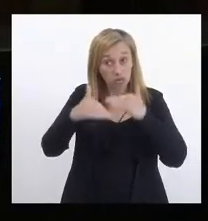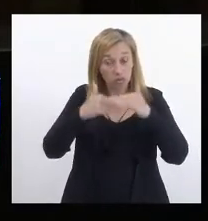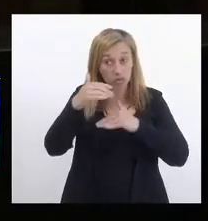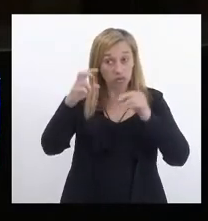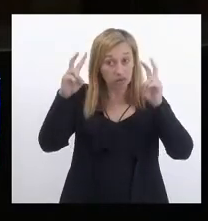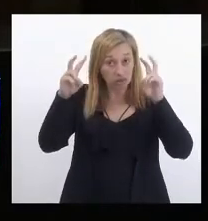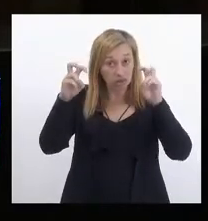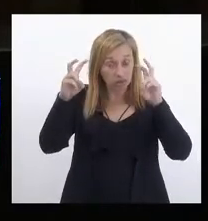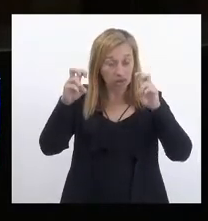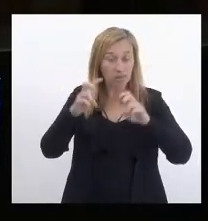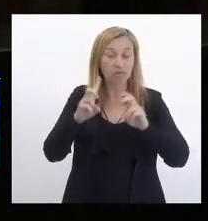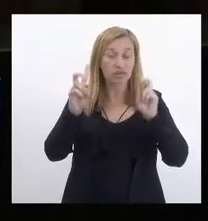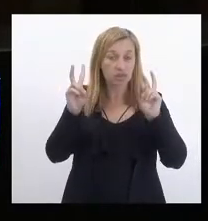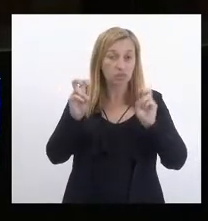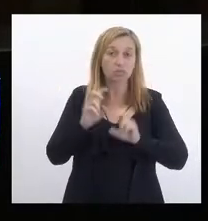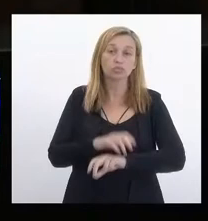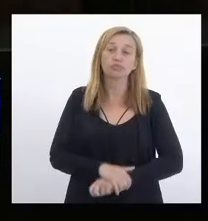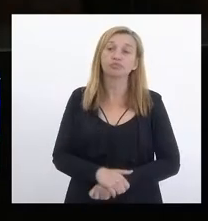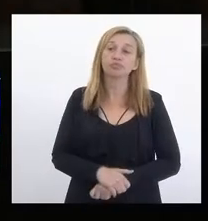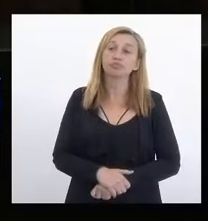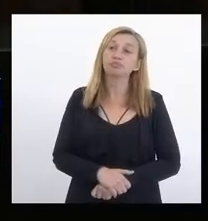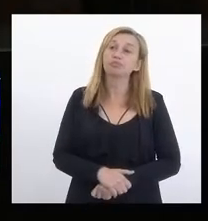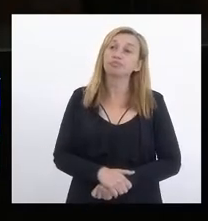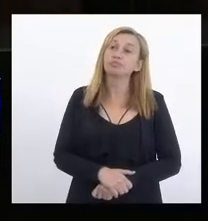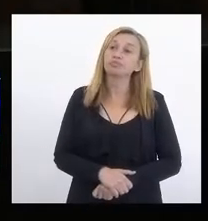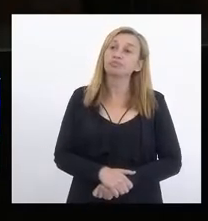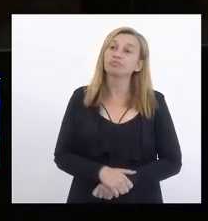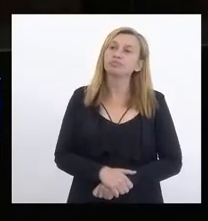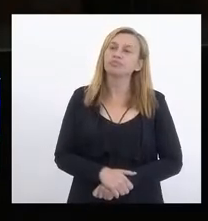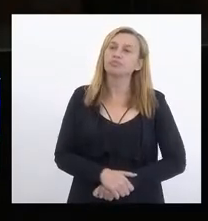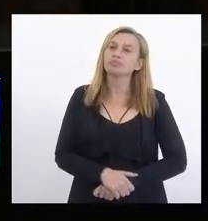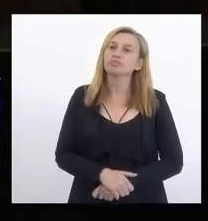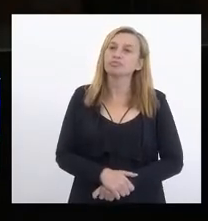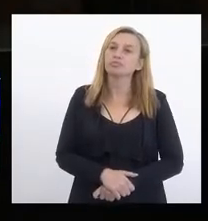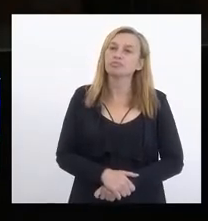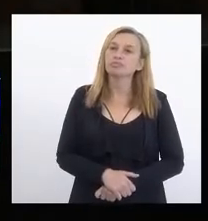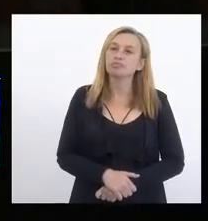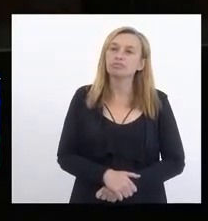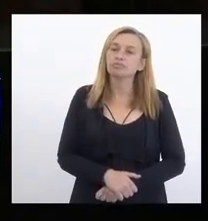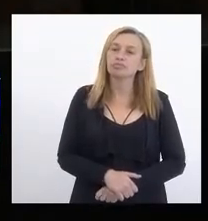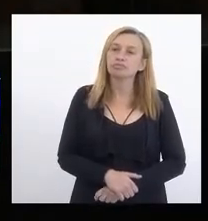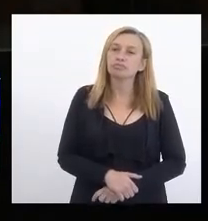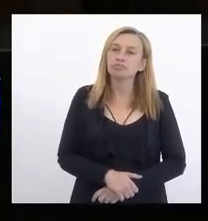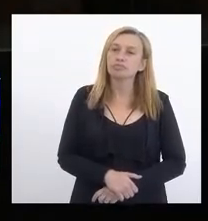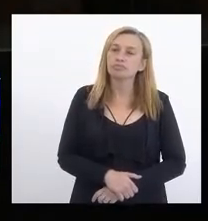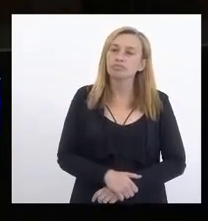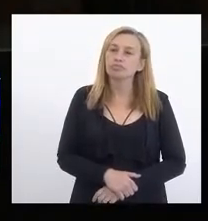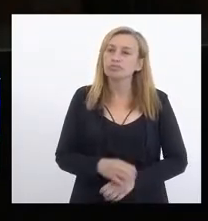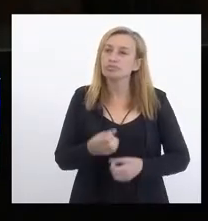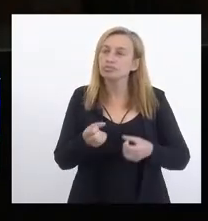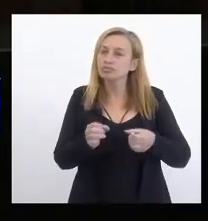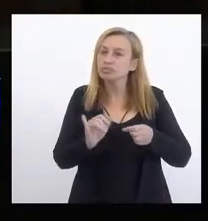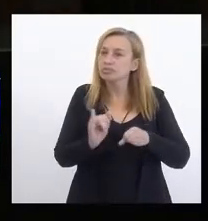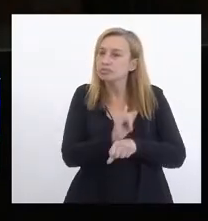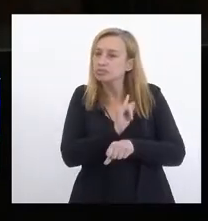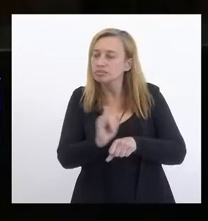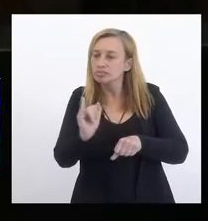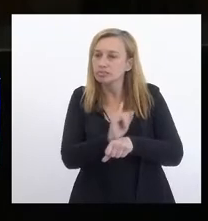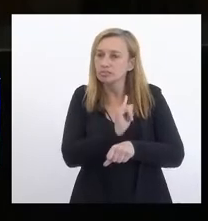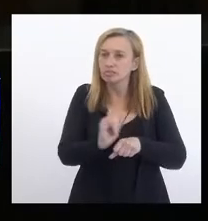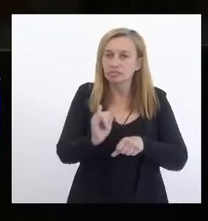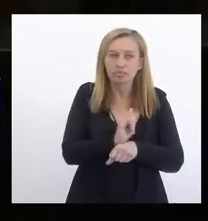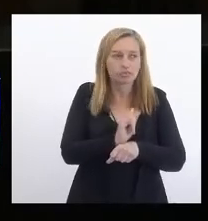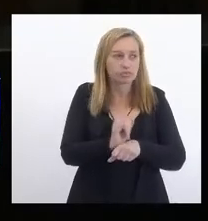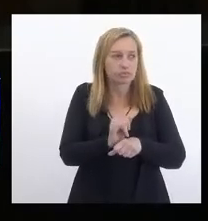tema, esta questão. Ela deva ser debulhada para nós